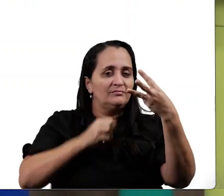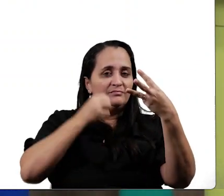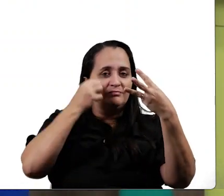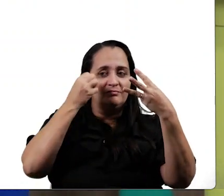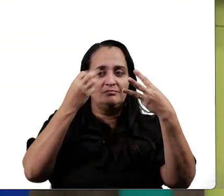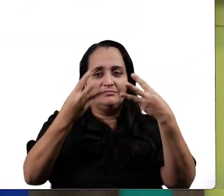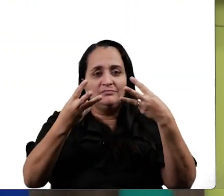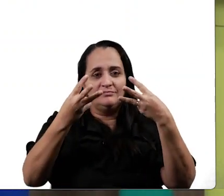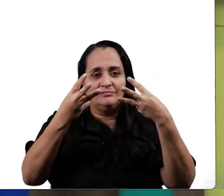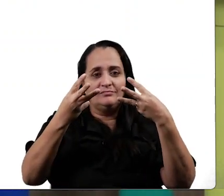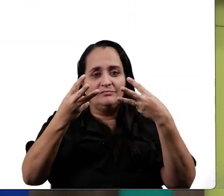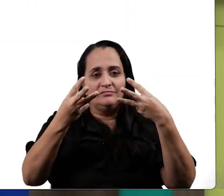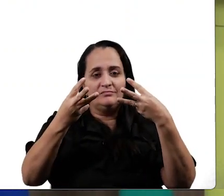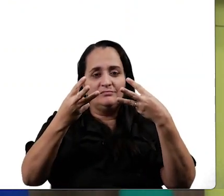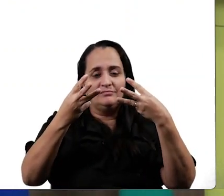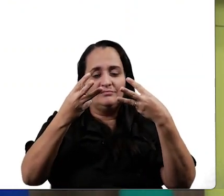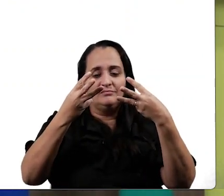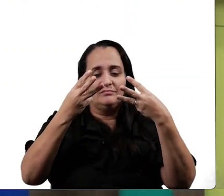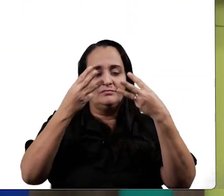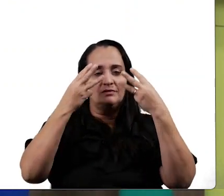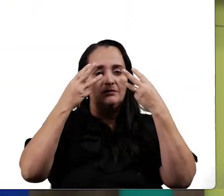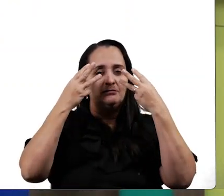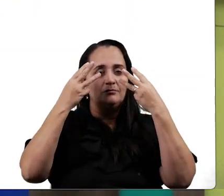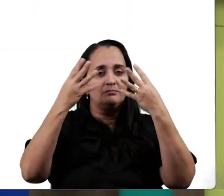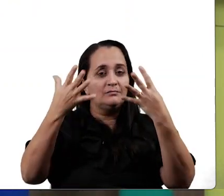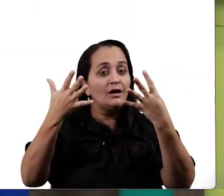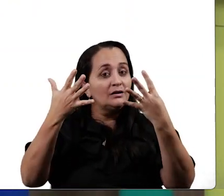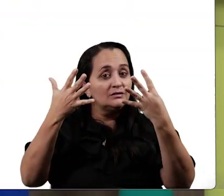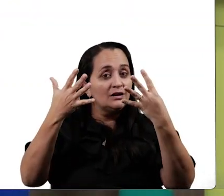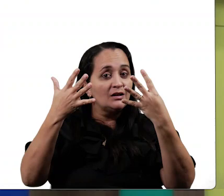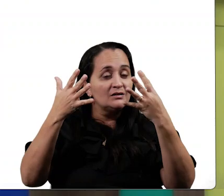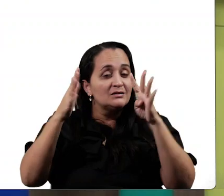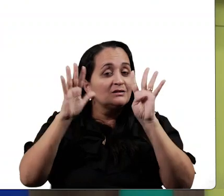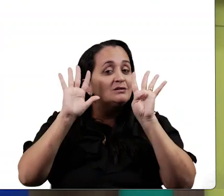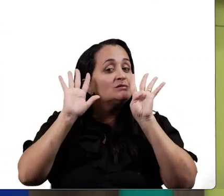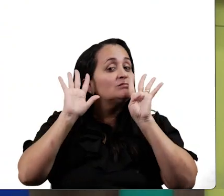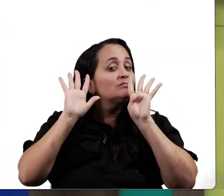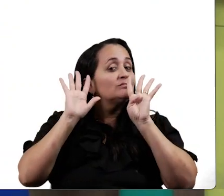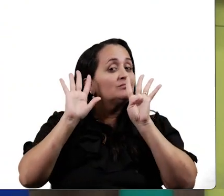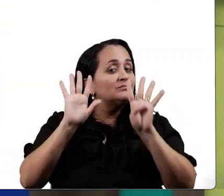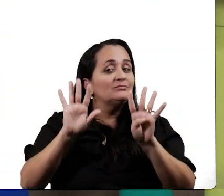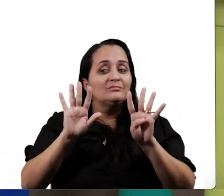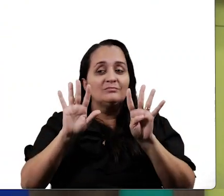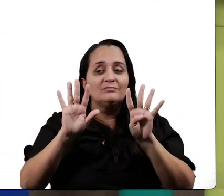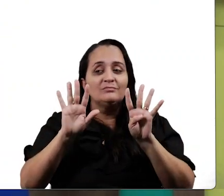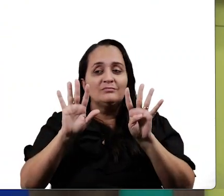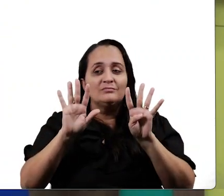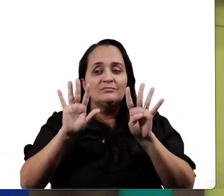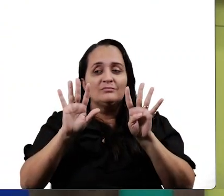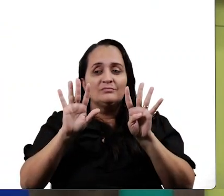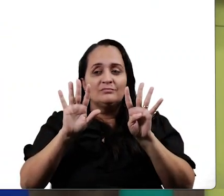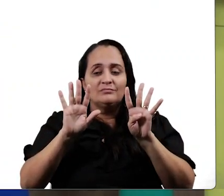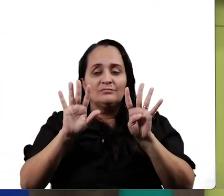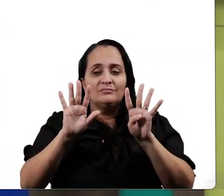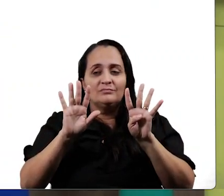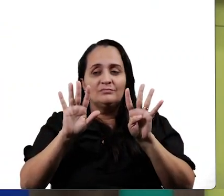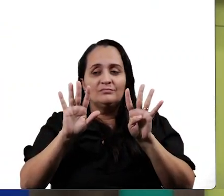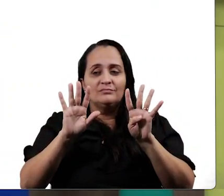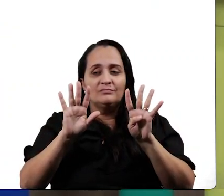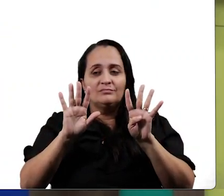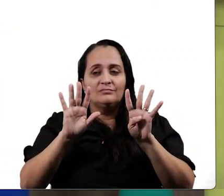3 e mais 3 ó 3 + 3 lembra 3 +